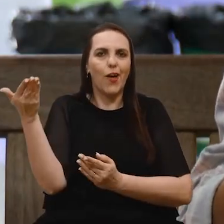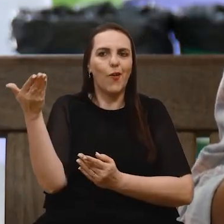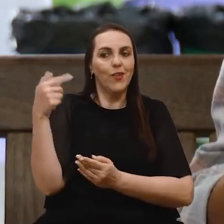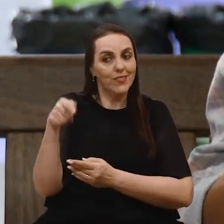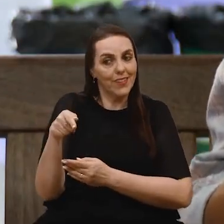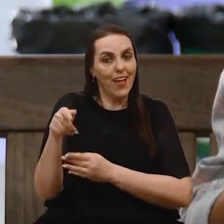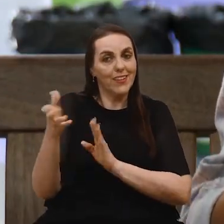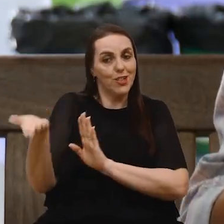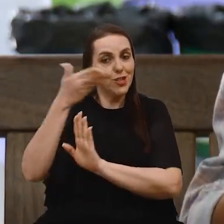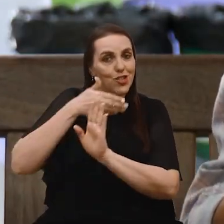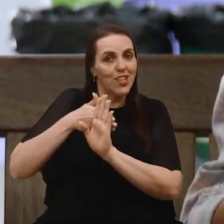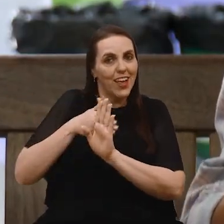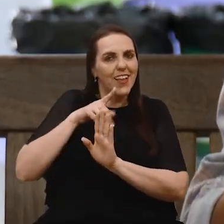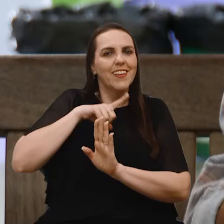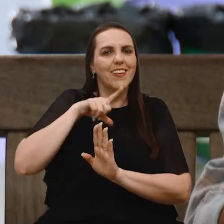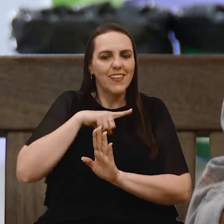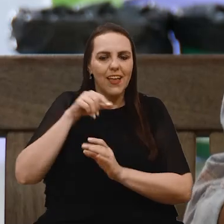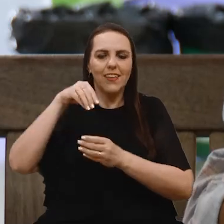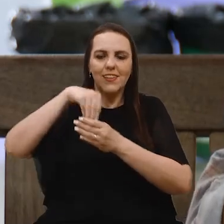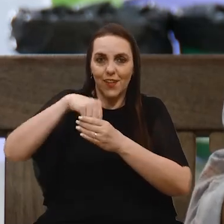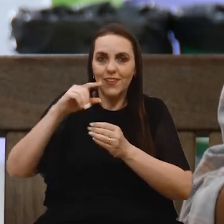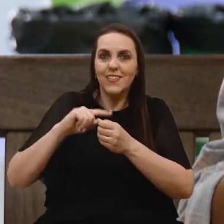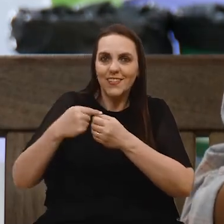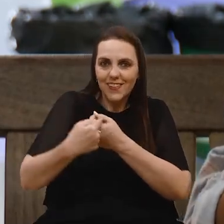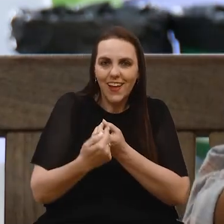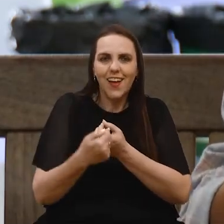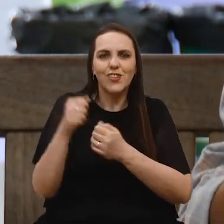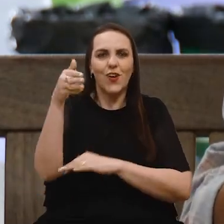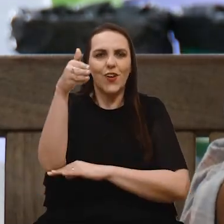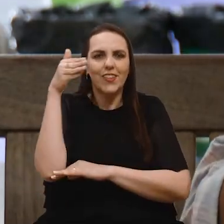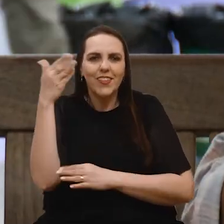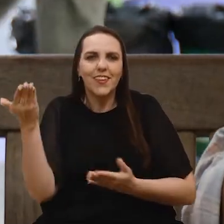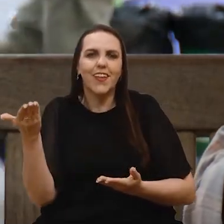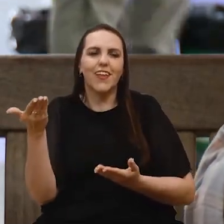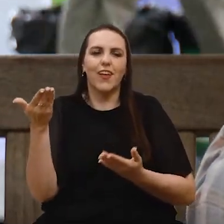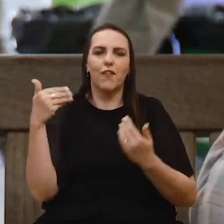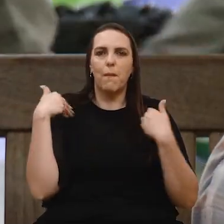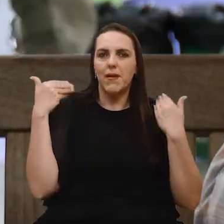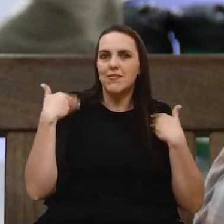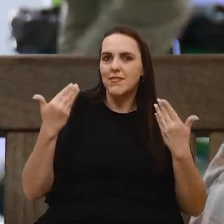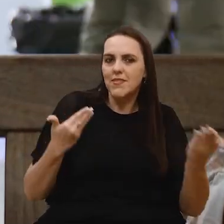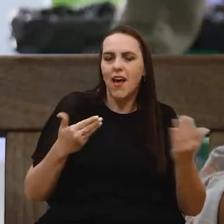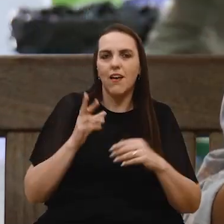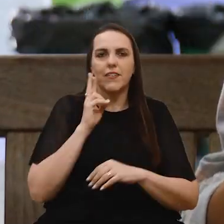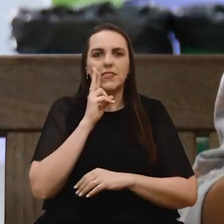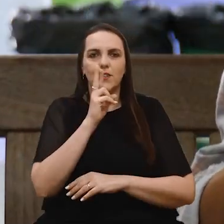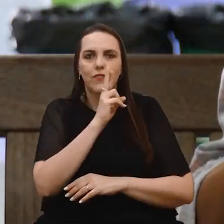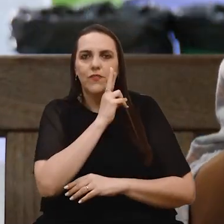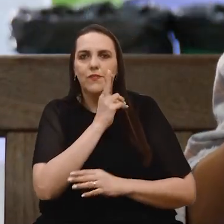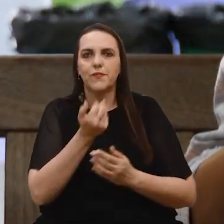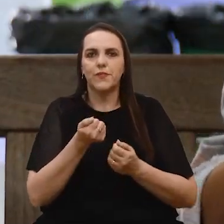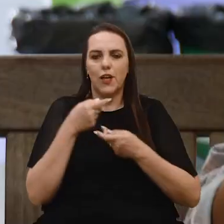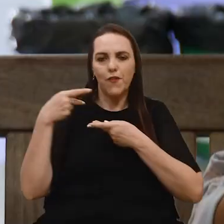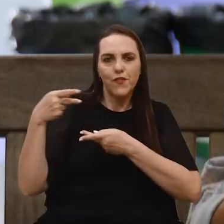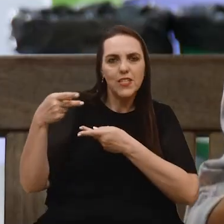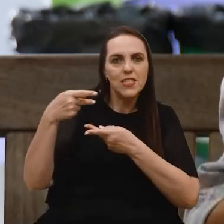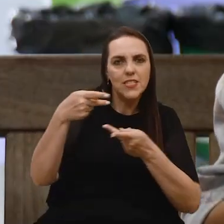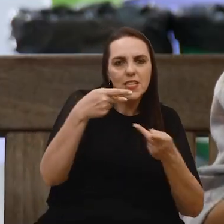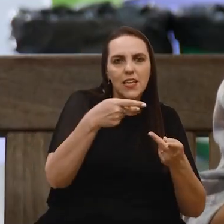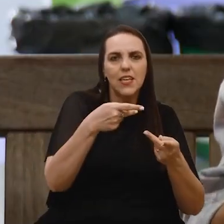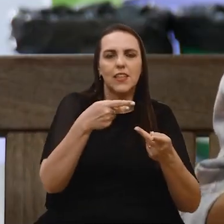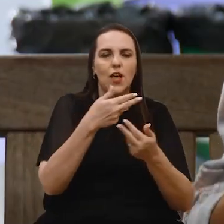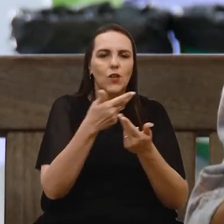já vem a parte mais indireta, mais que é da cidade, que fica no hotel, que vai no restaurante, que visita